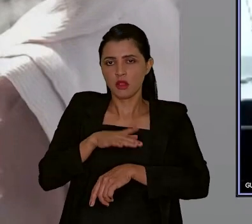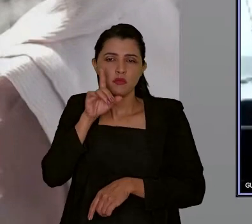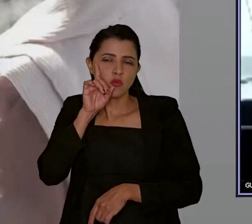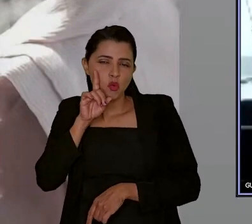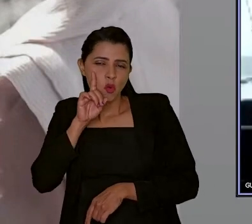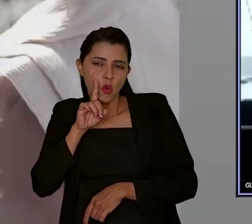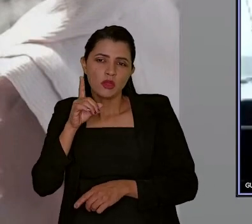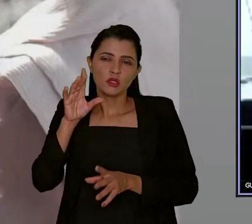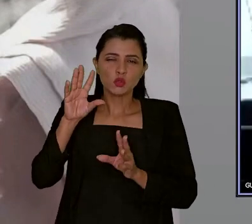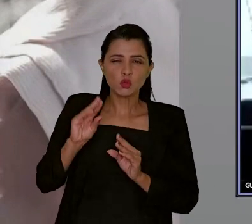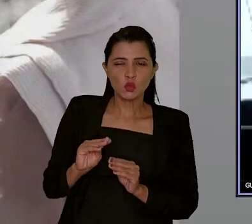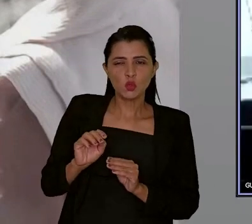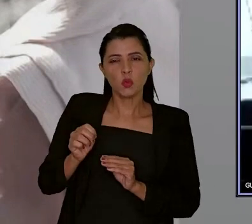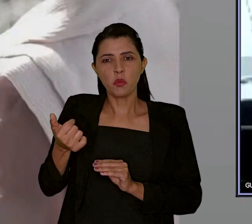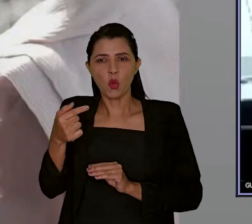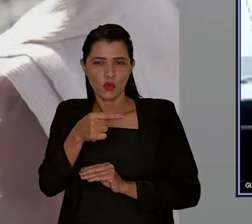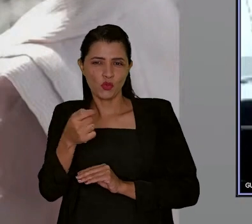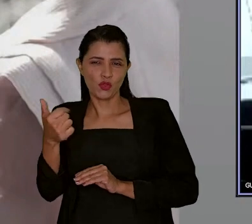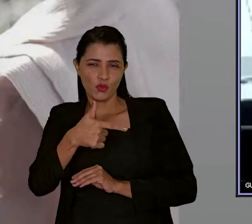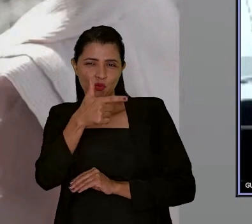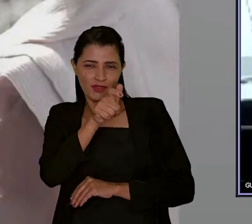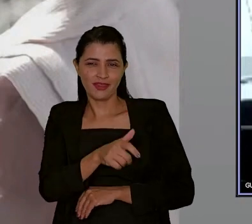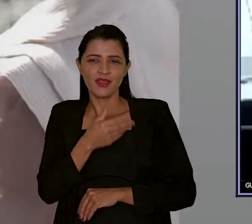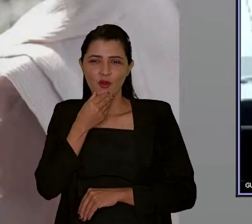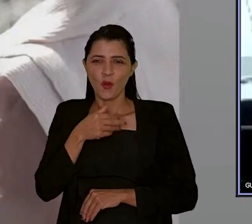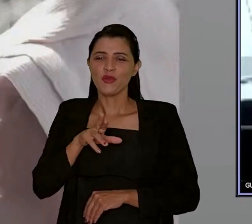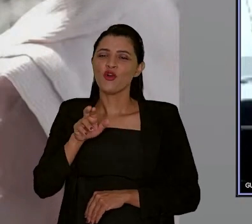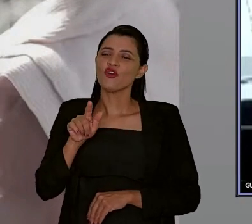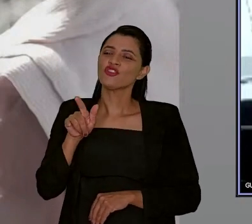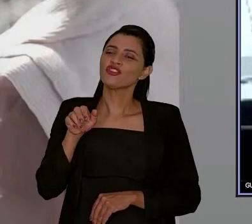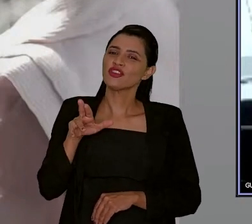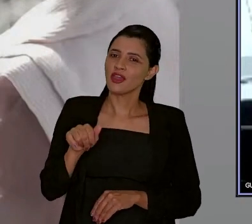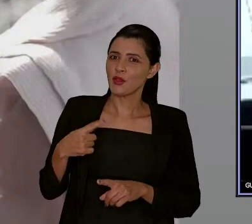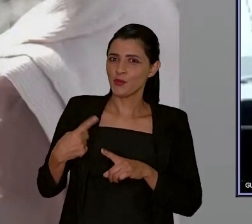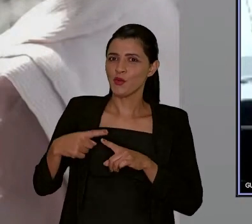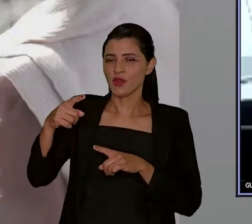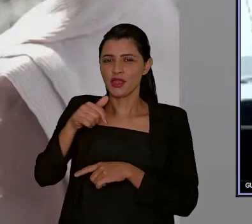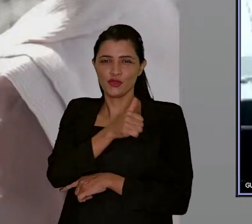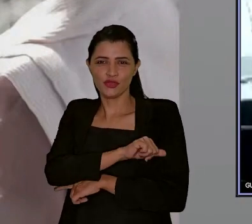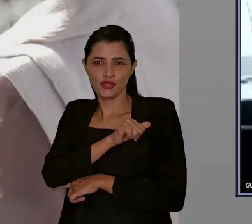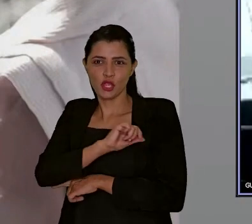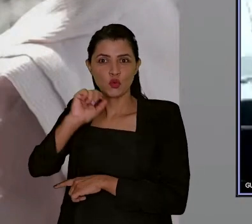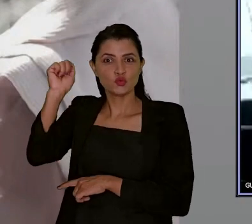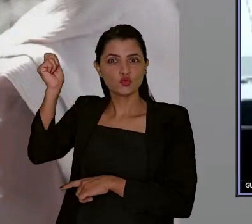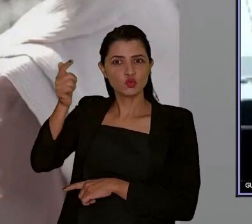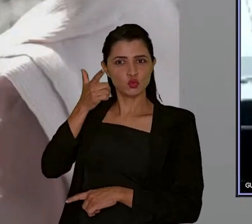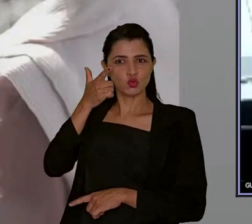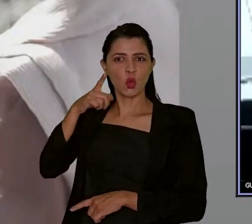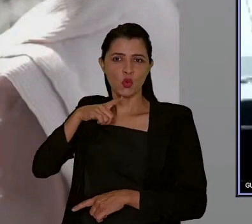o do desembargador Rogério, até por força do sol do Rio de Janeiro, né, onde eu resido.